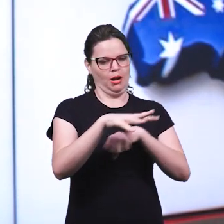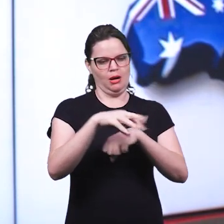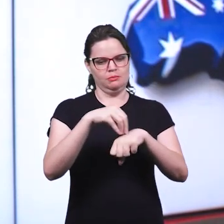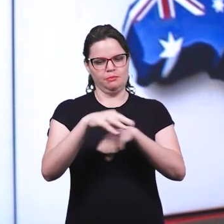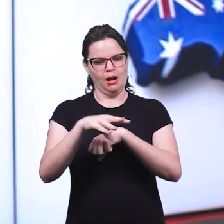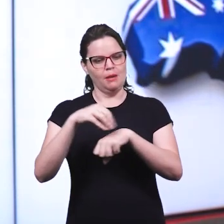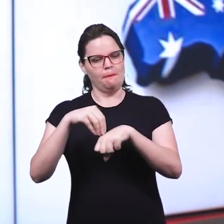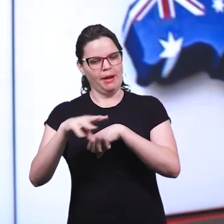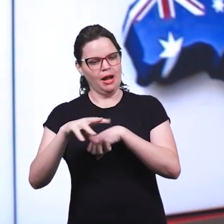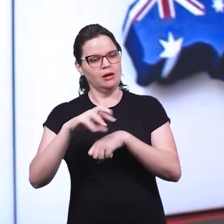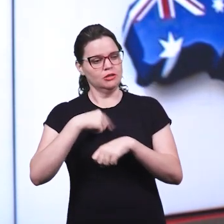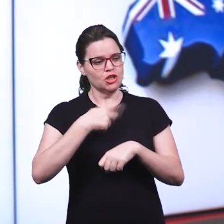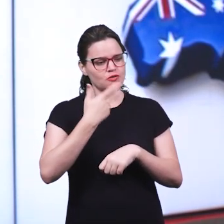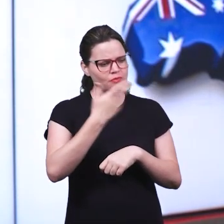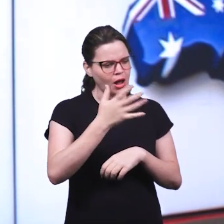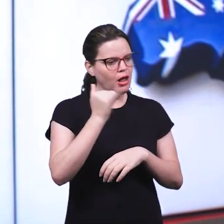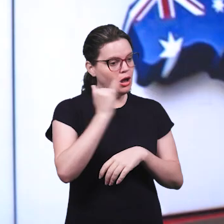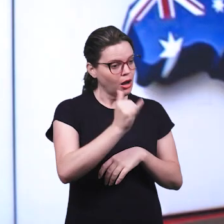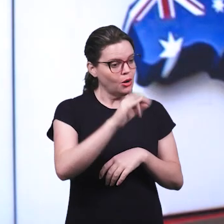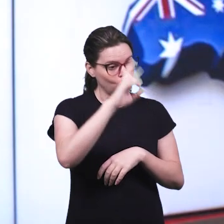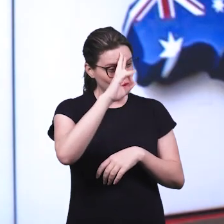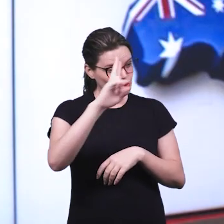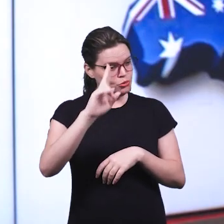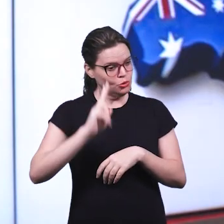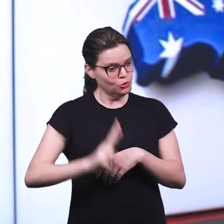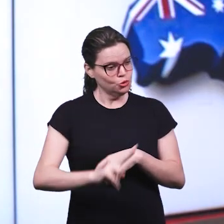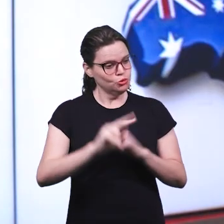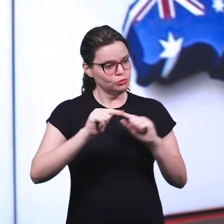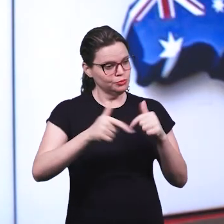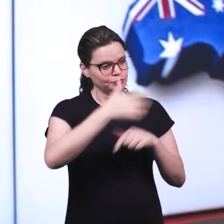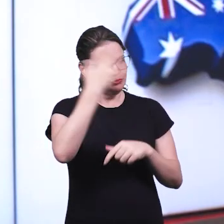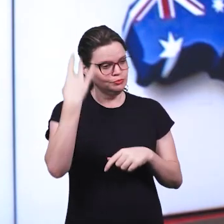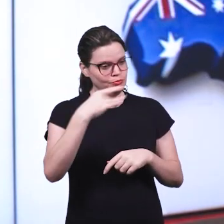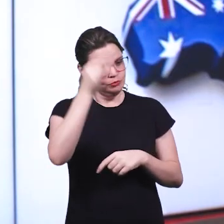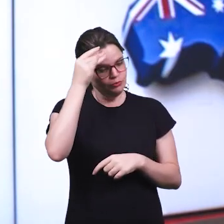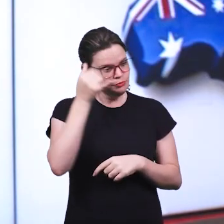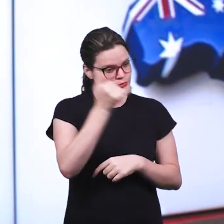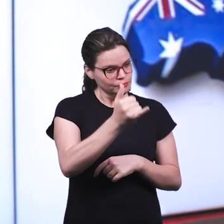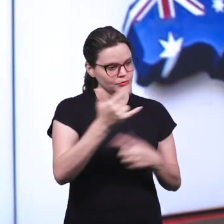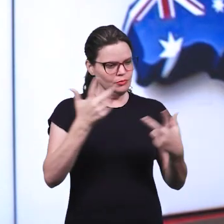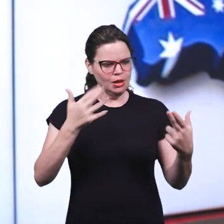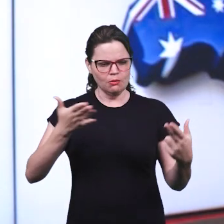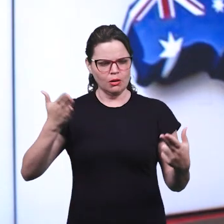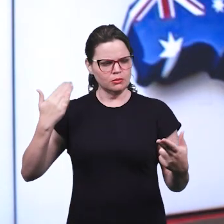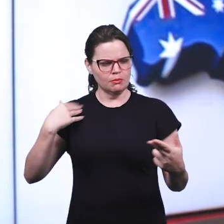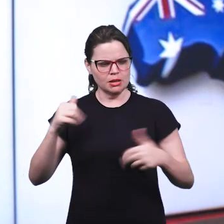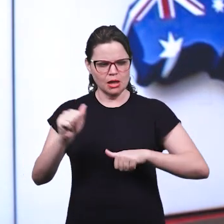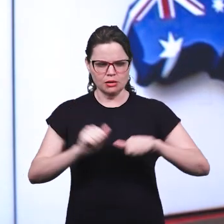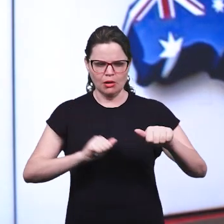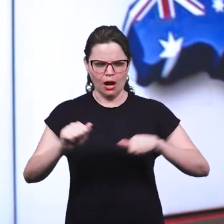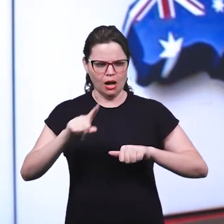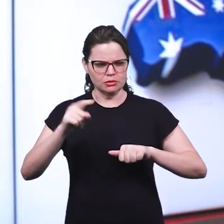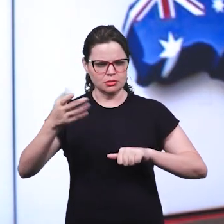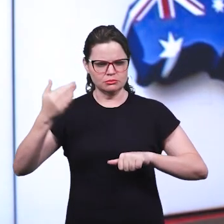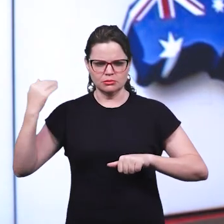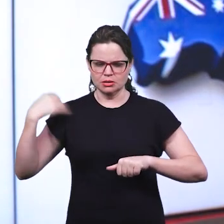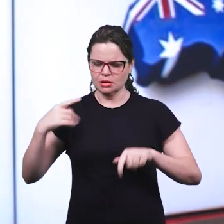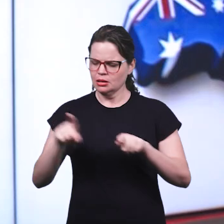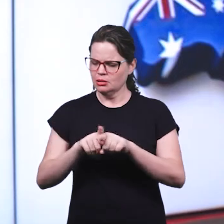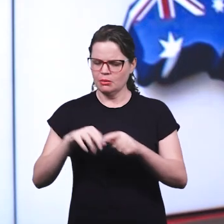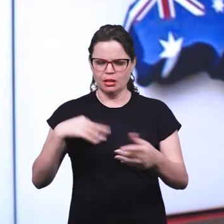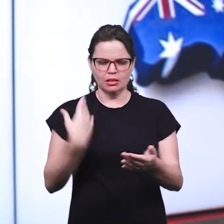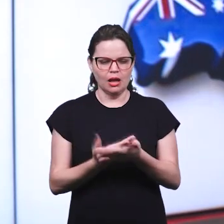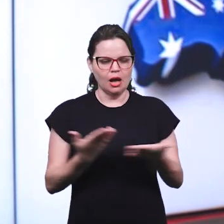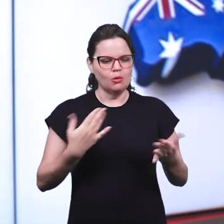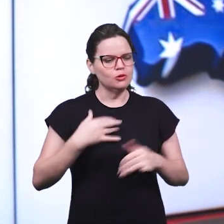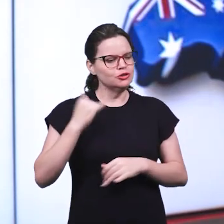Senhor continua a operar através do seu Espírito hoje, como operava no livro de Atos dos Apóstolos, ou